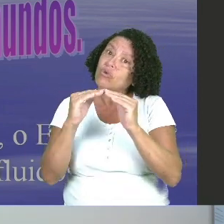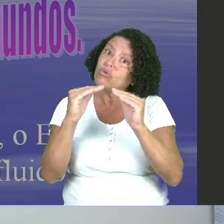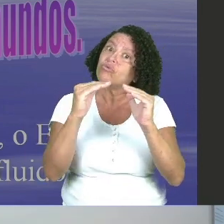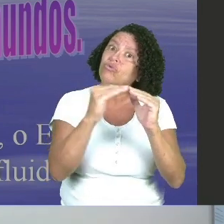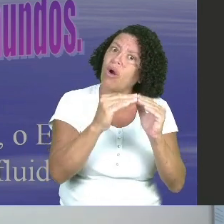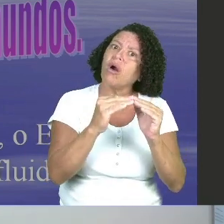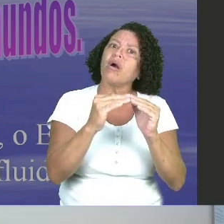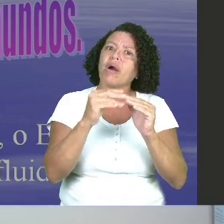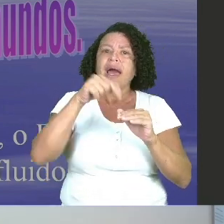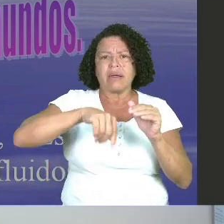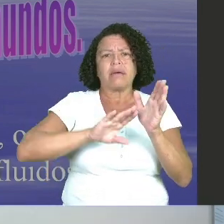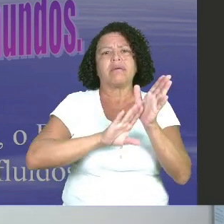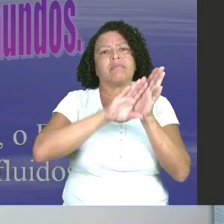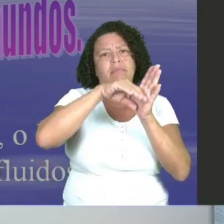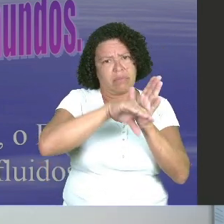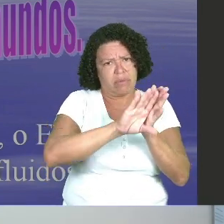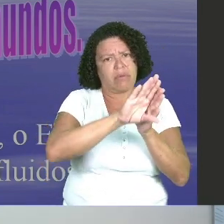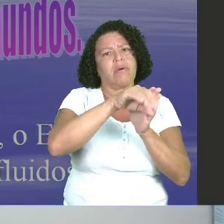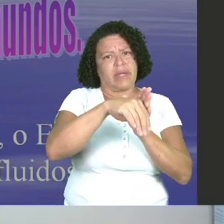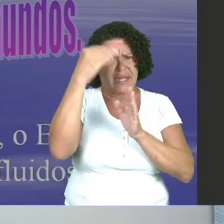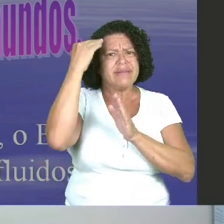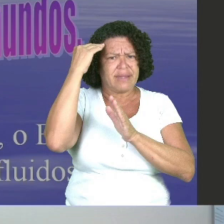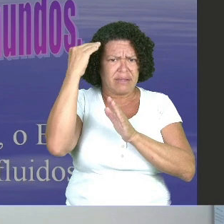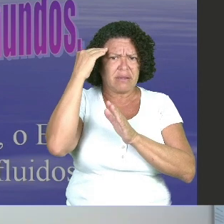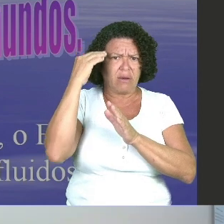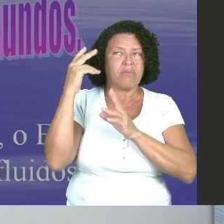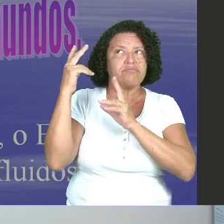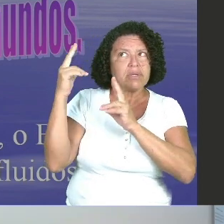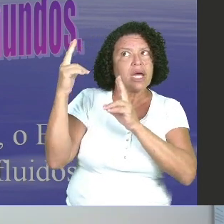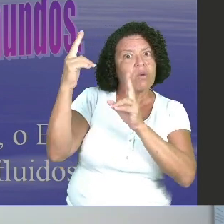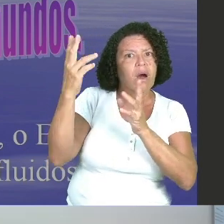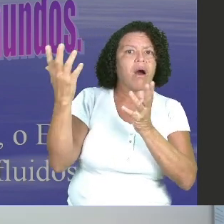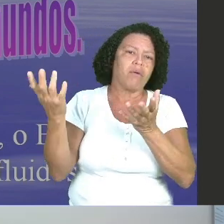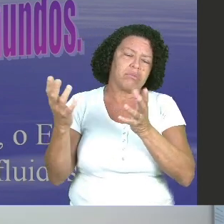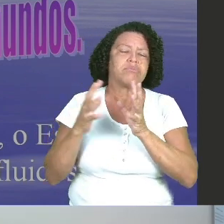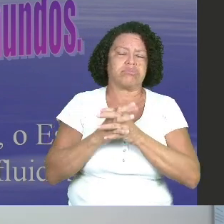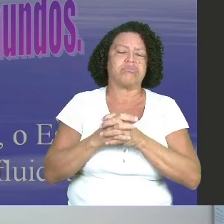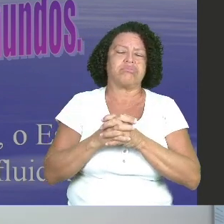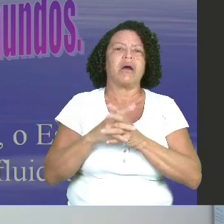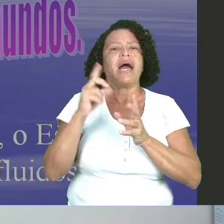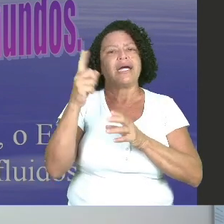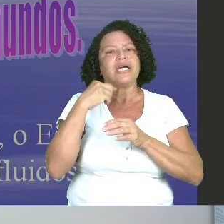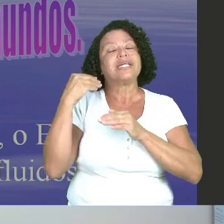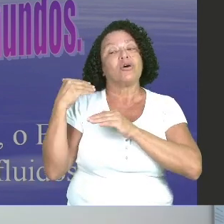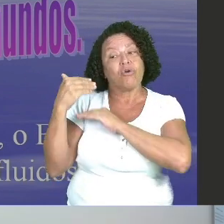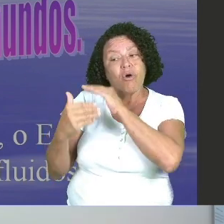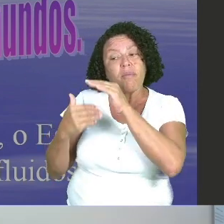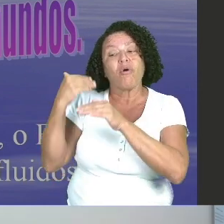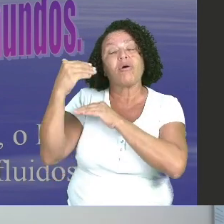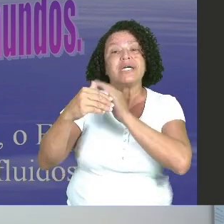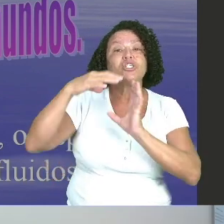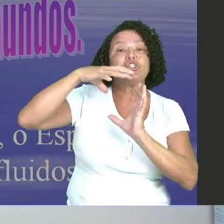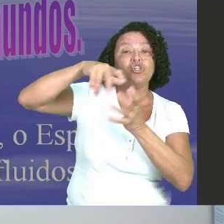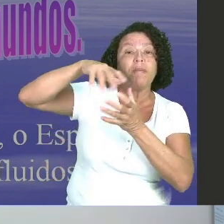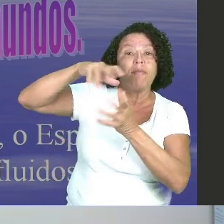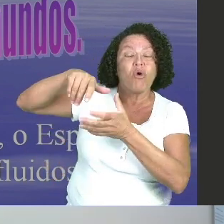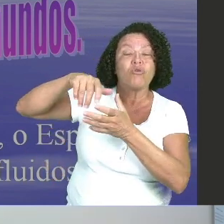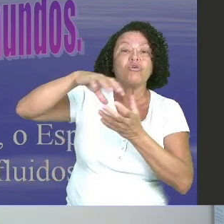prova e expiação, são mundos compatíveis com prova e expiação. Estamos no processo para mundos de